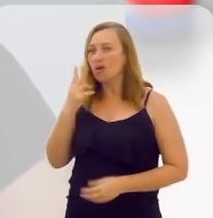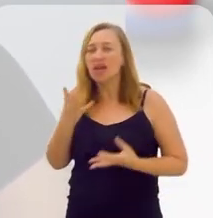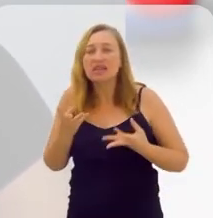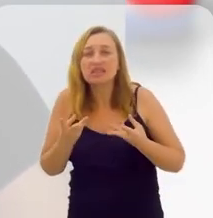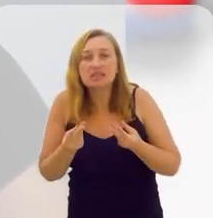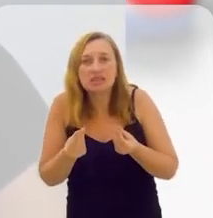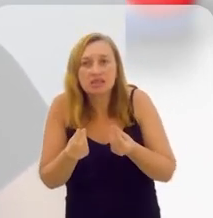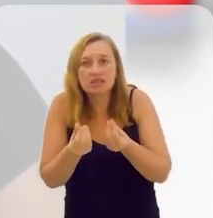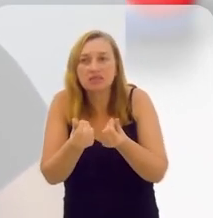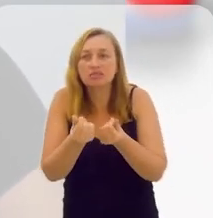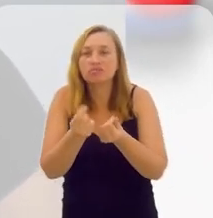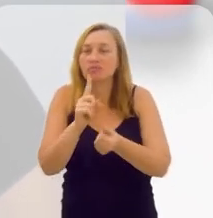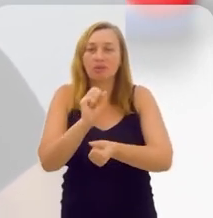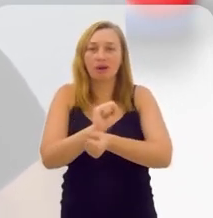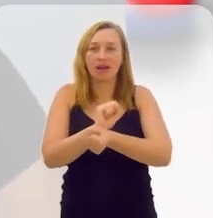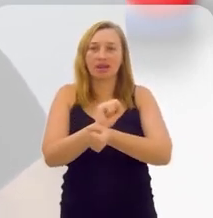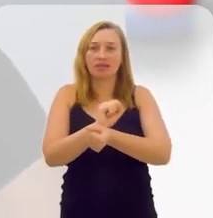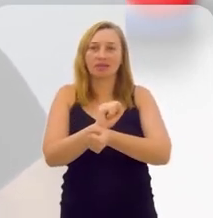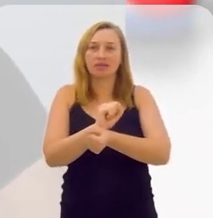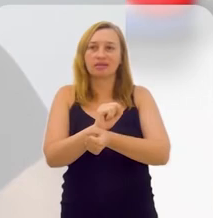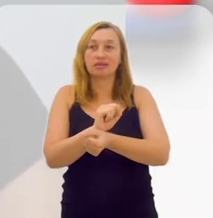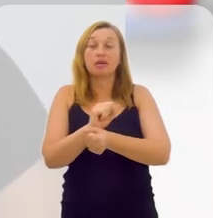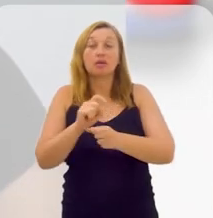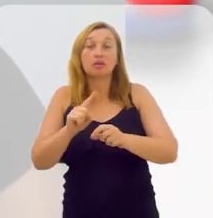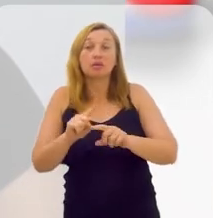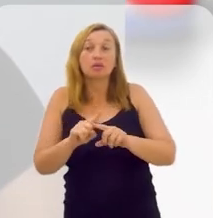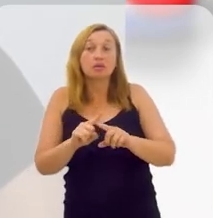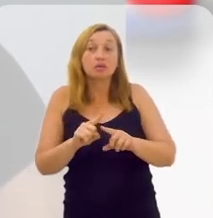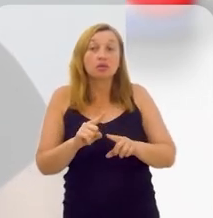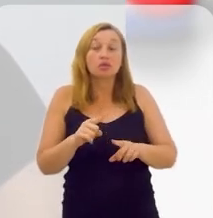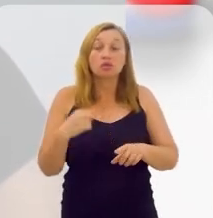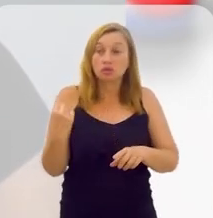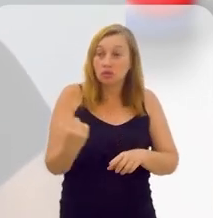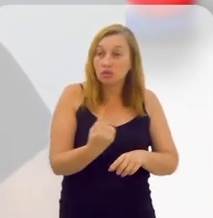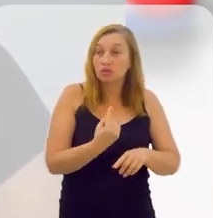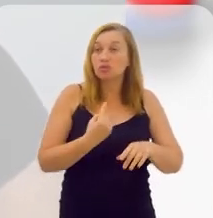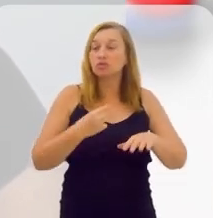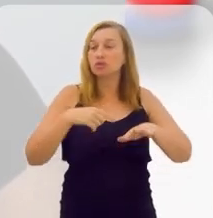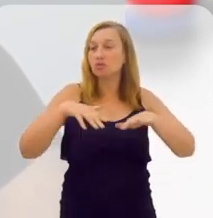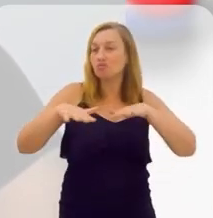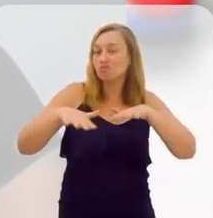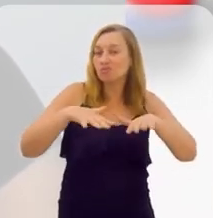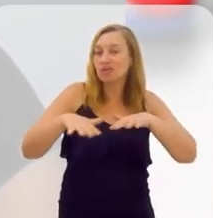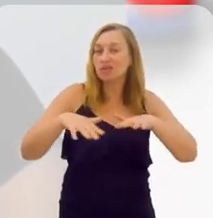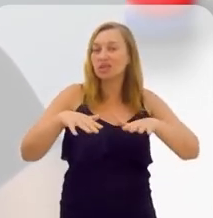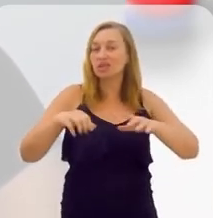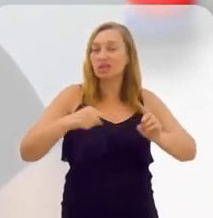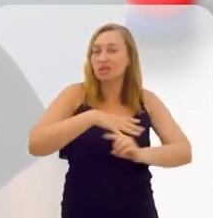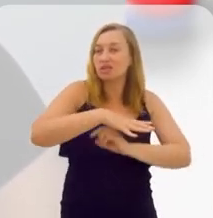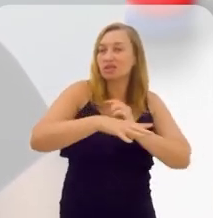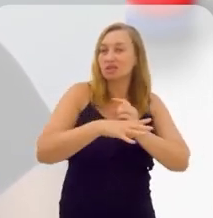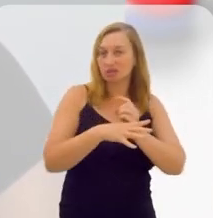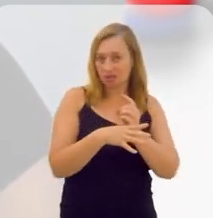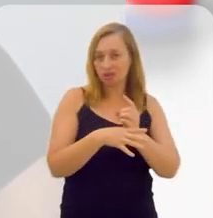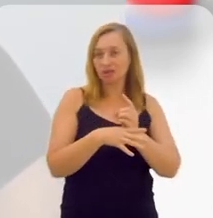olhar sensível, a gente não fica parado. Nós vamos mobilizando a